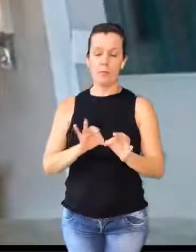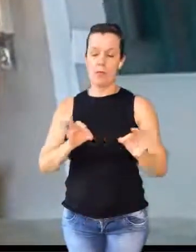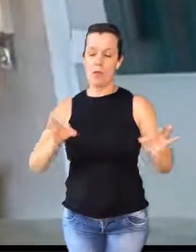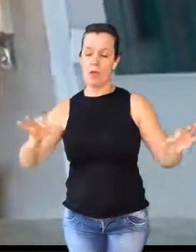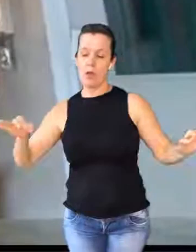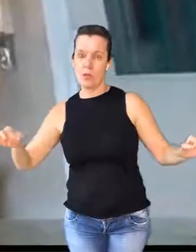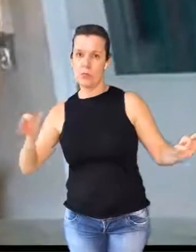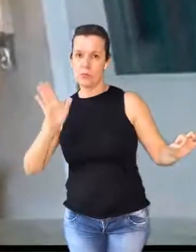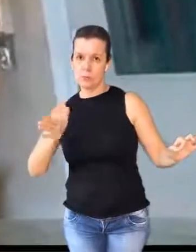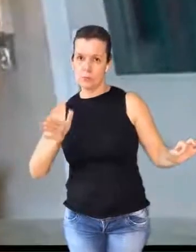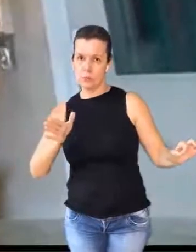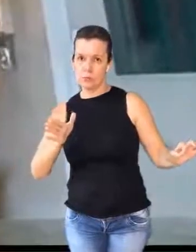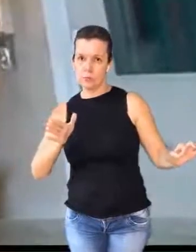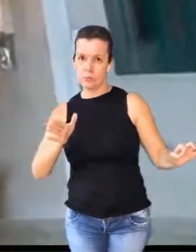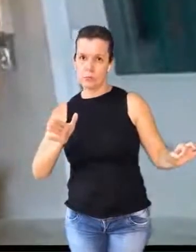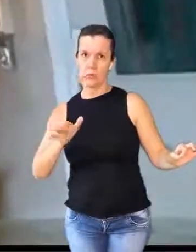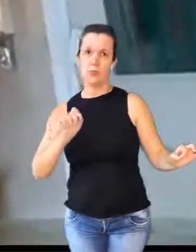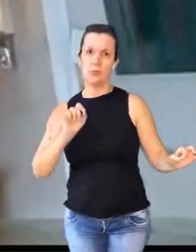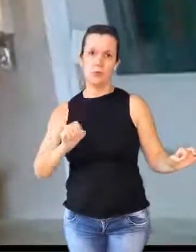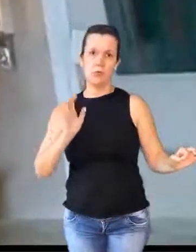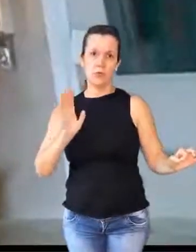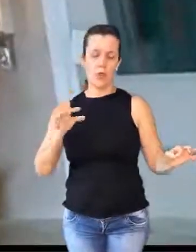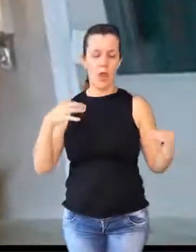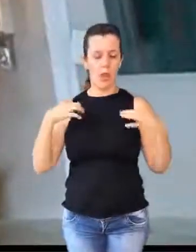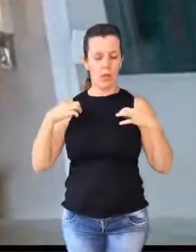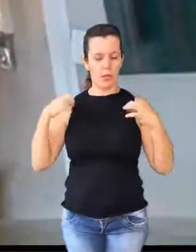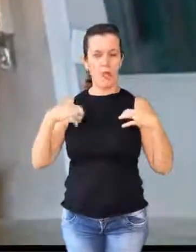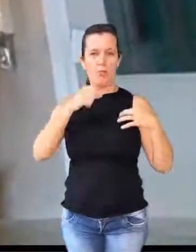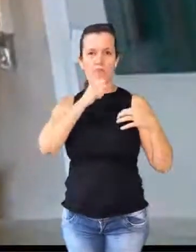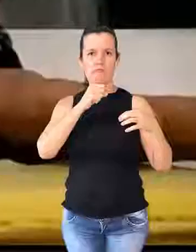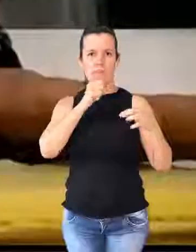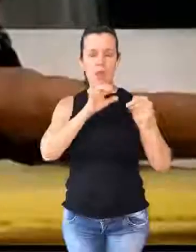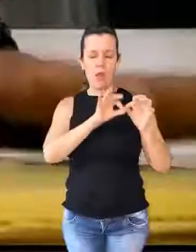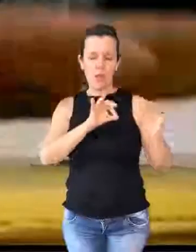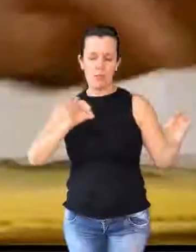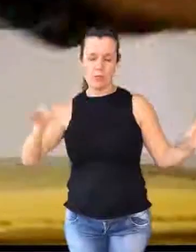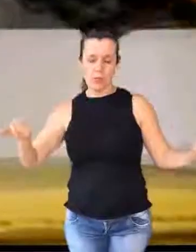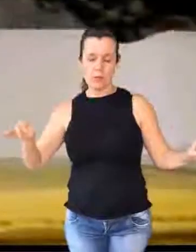as almofadinhas, tá? Para fazer o encosto, ok?